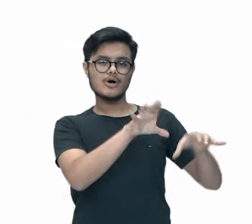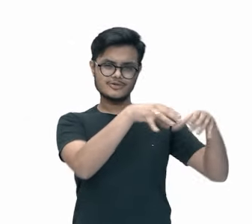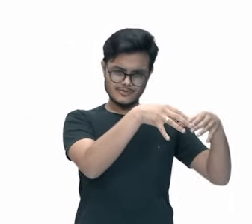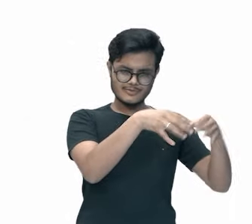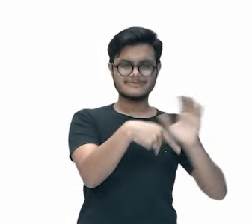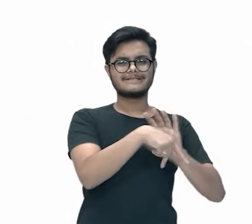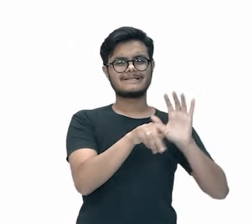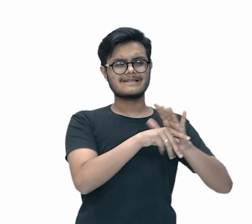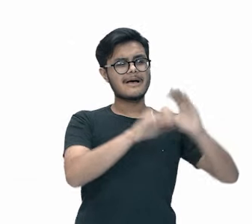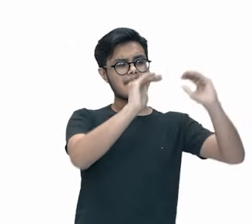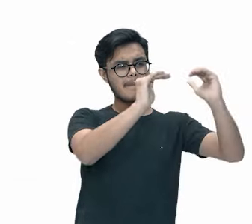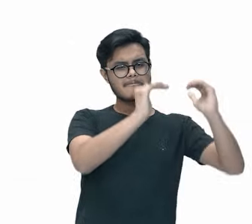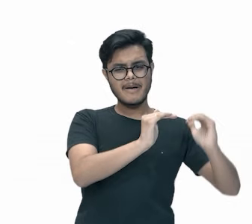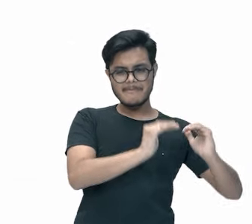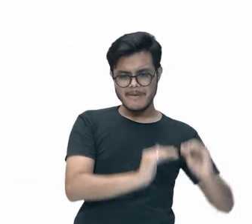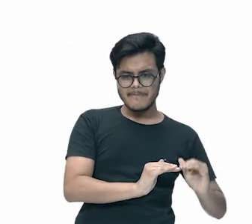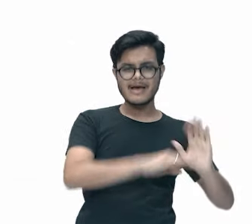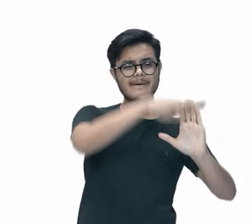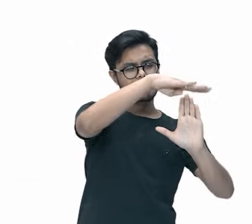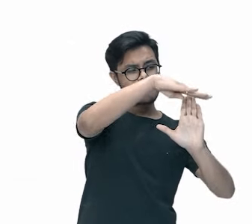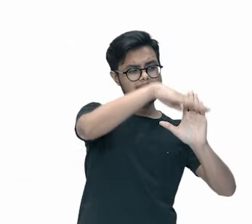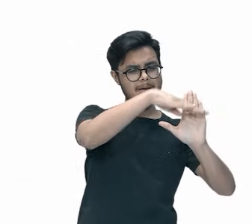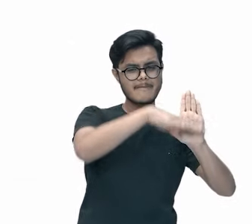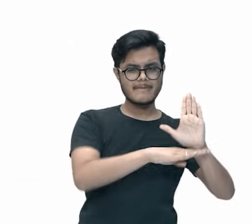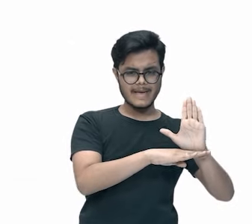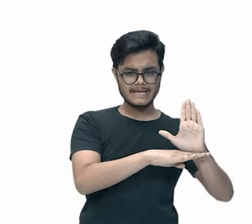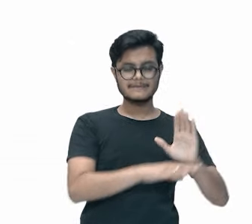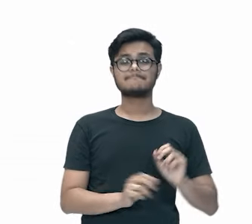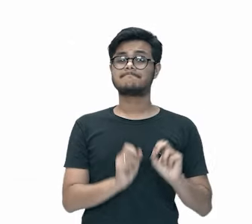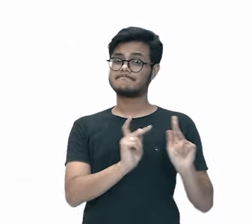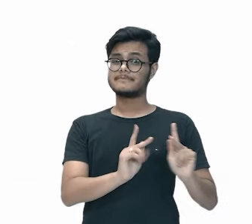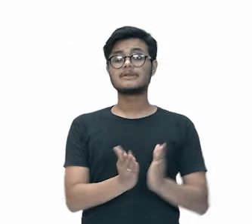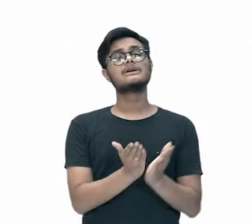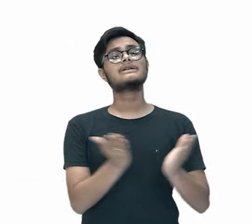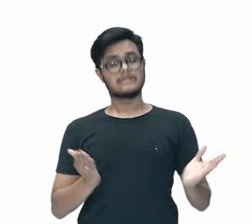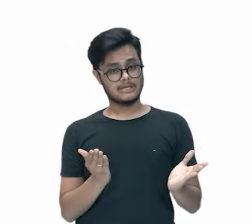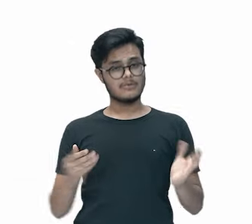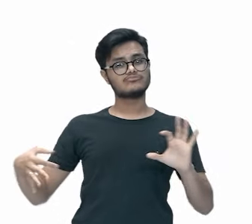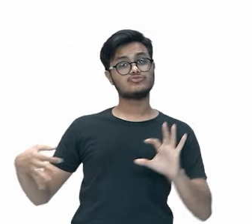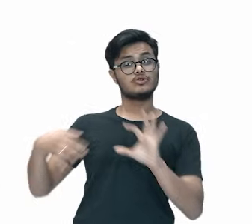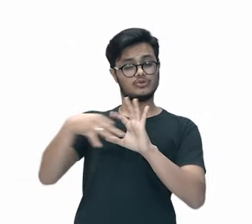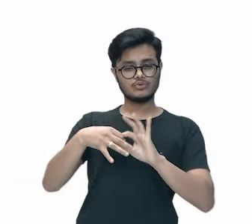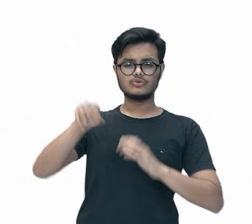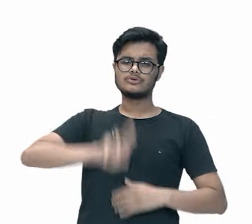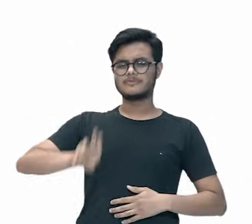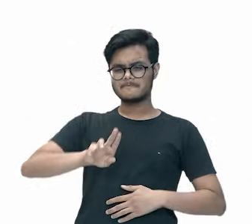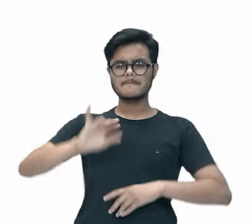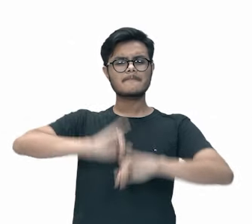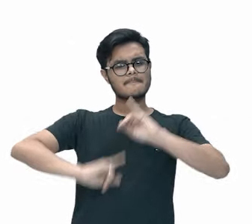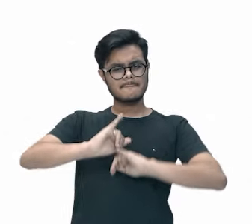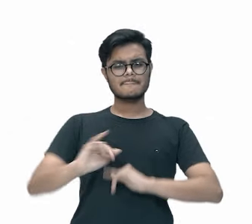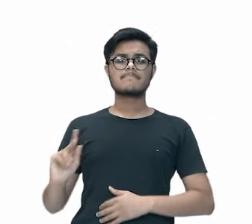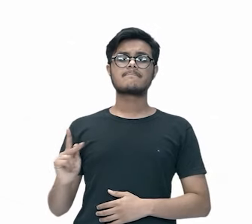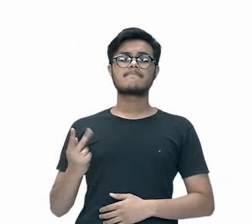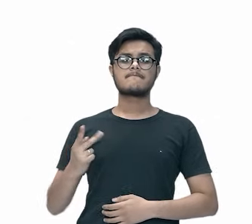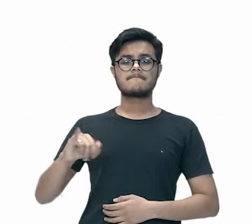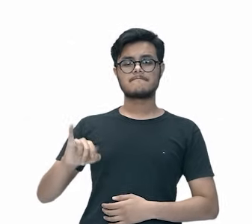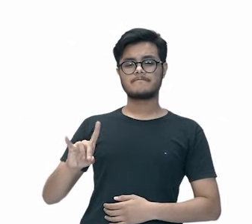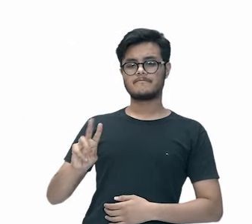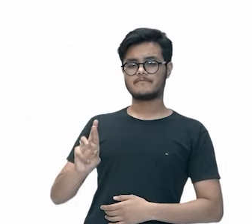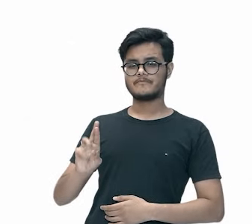uma subdivisão, tá bom? Então, os hidrocarbonetos fazem parte ali desse grupo, né, das